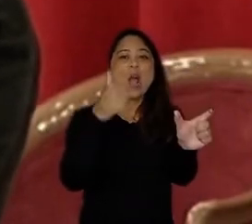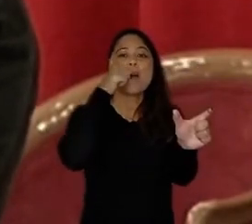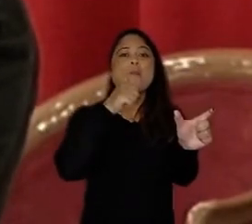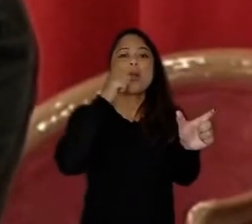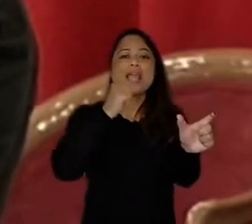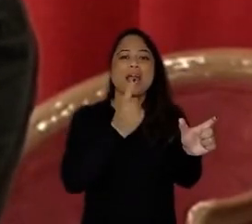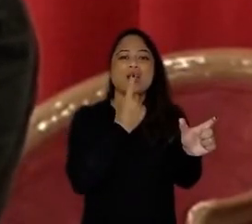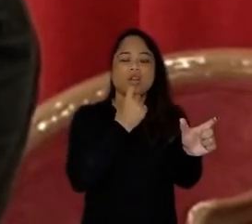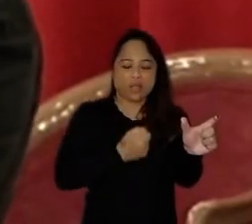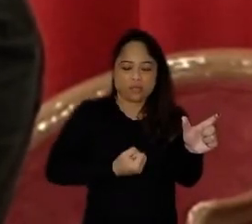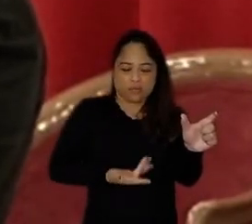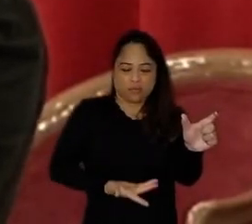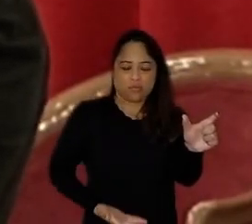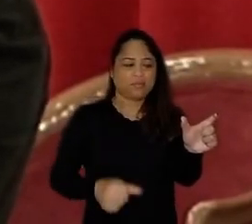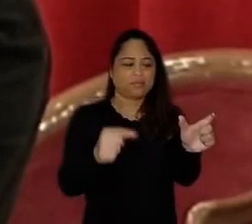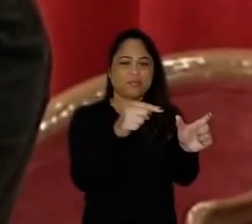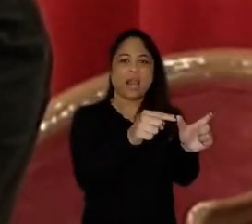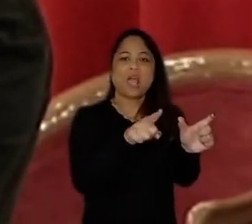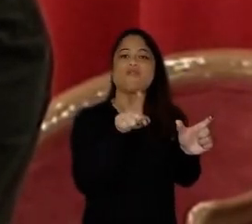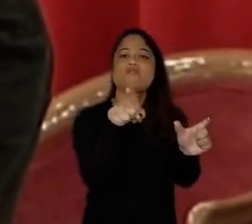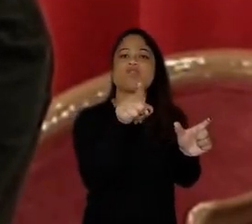você.